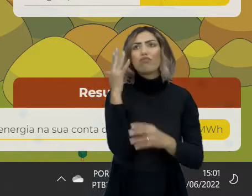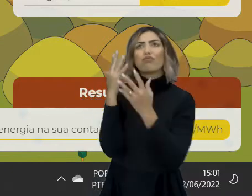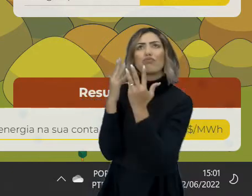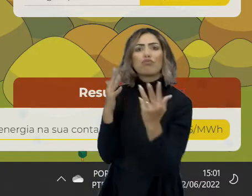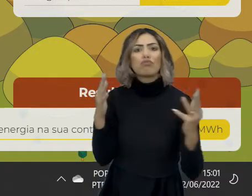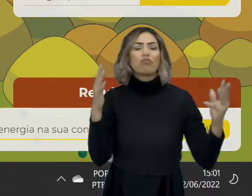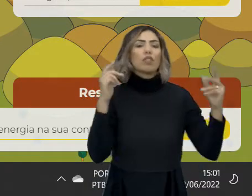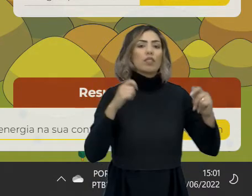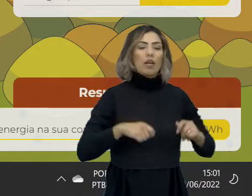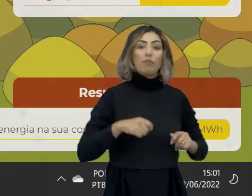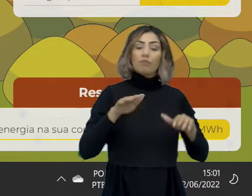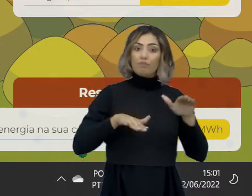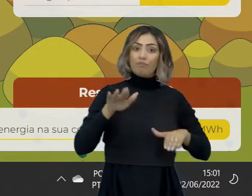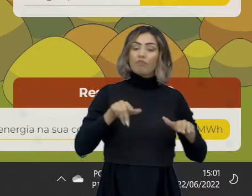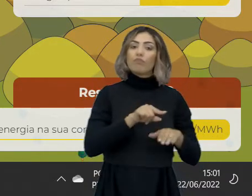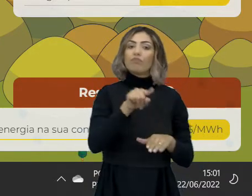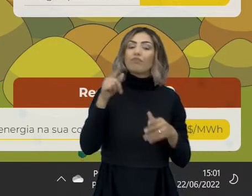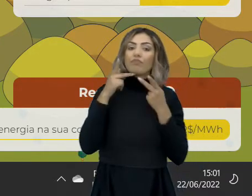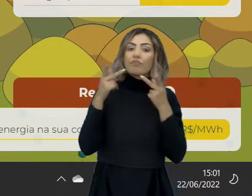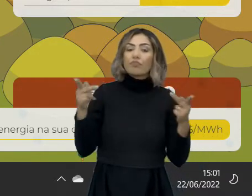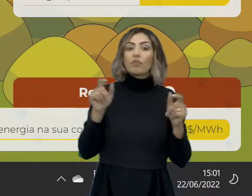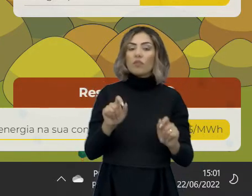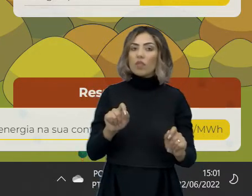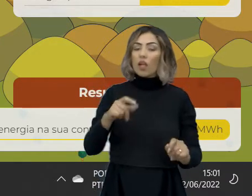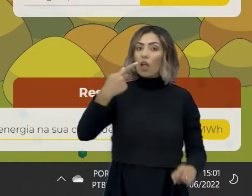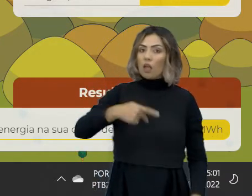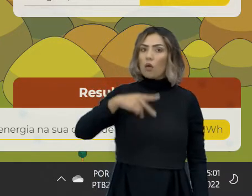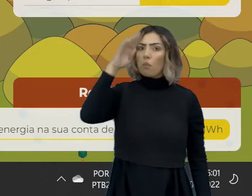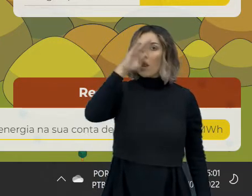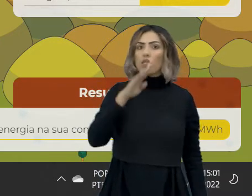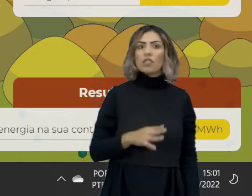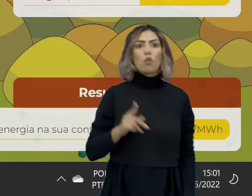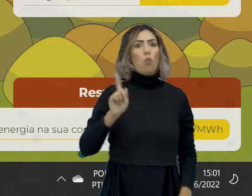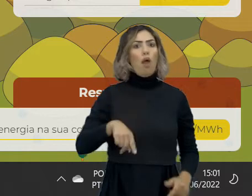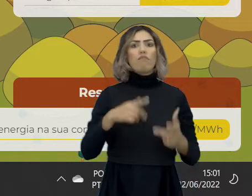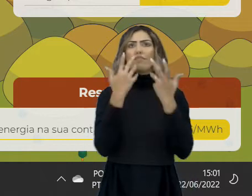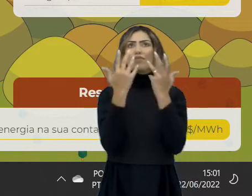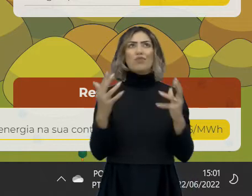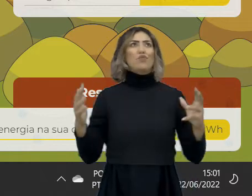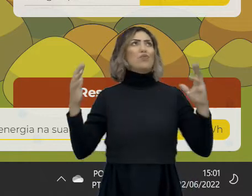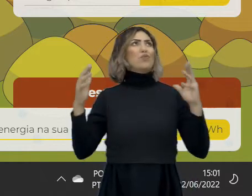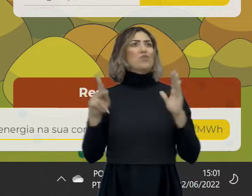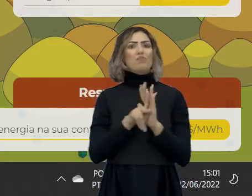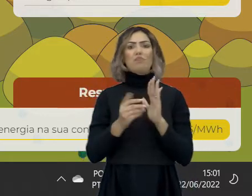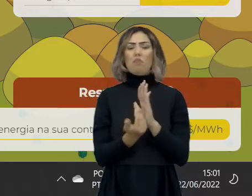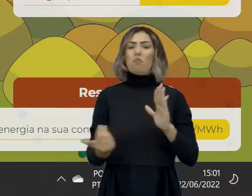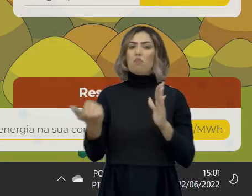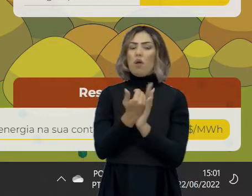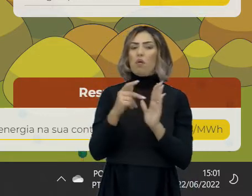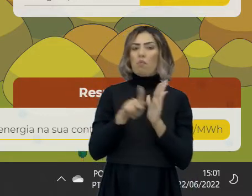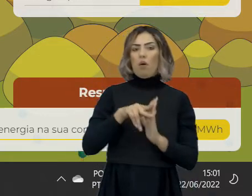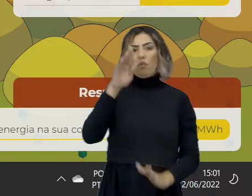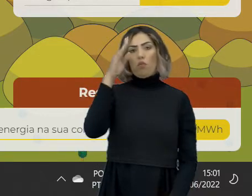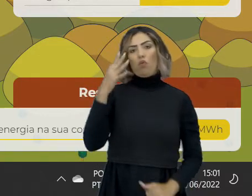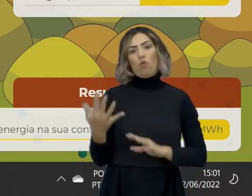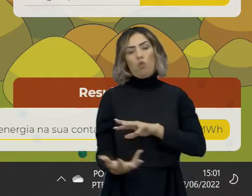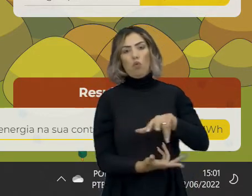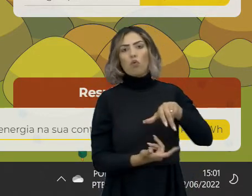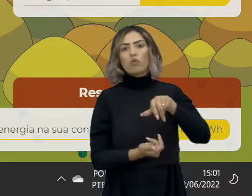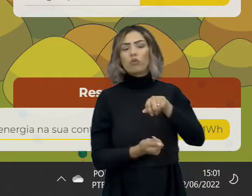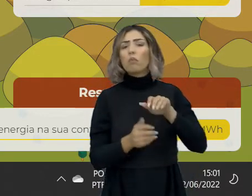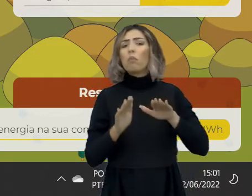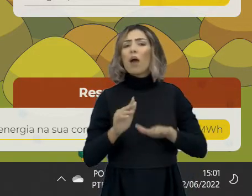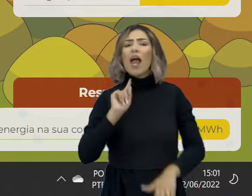alguns cientistas falam que o Brasil é o celeiro do mundo. Mas, Roberto, não sei se você sabe, o lixo orgânico também poderia